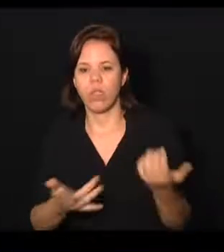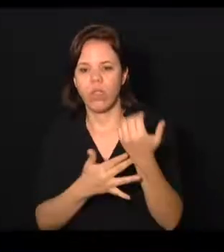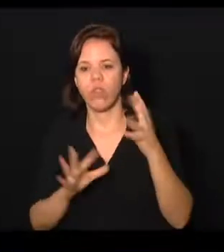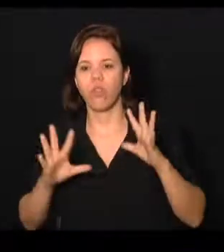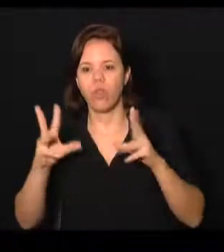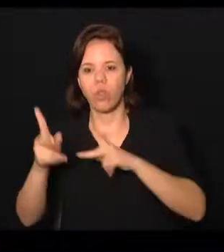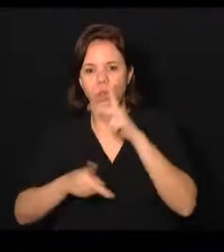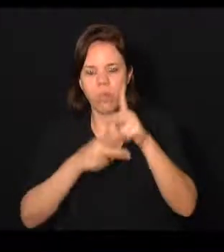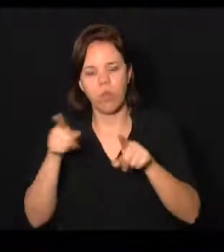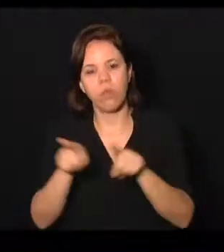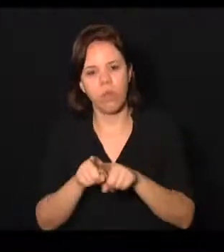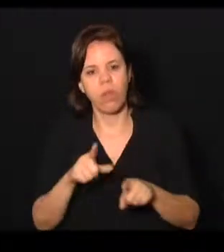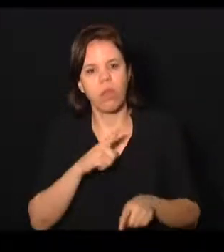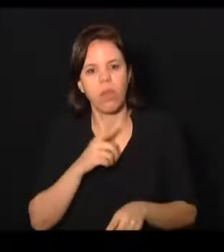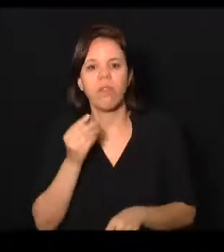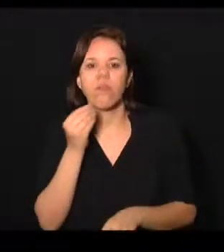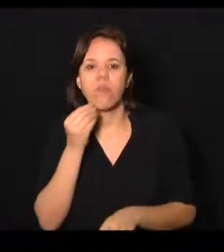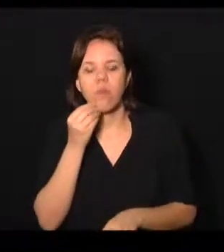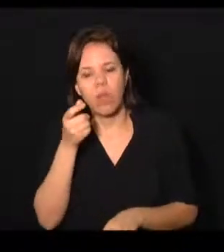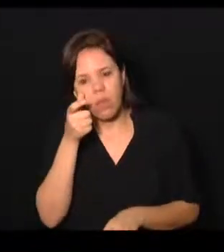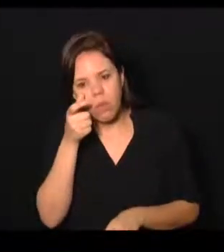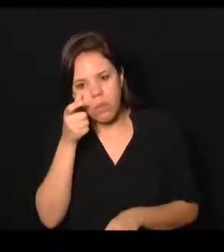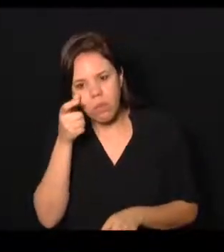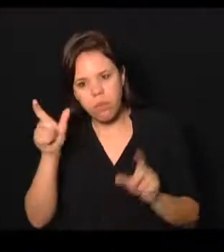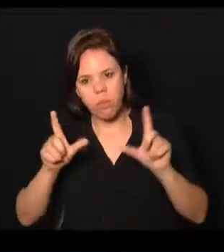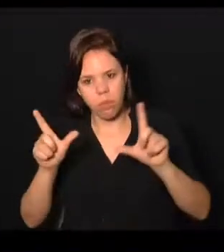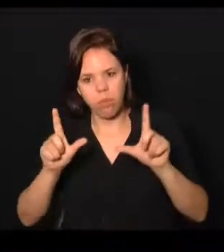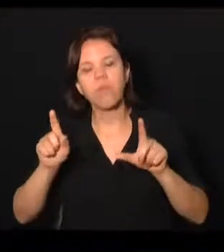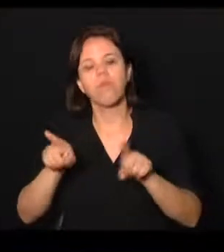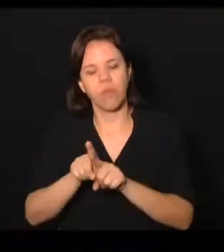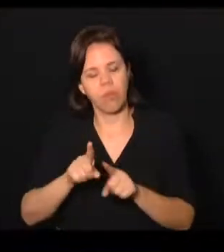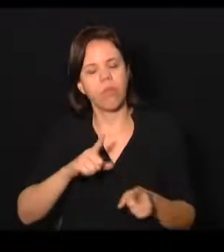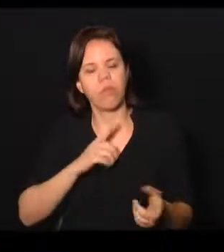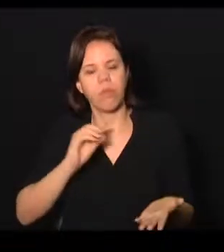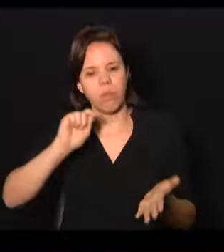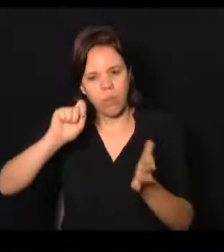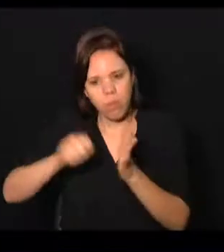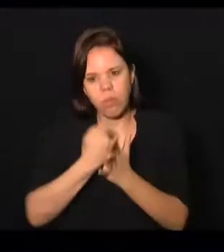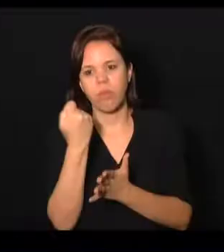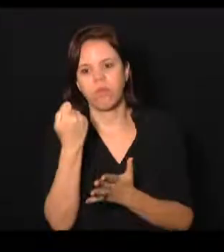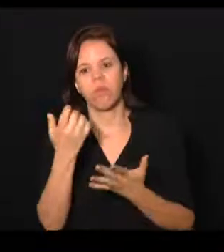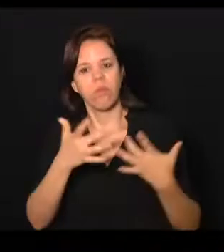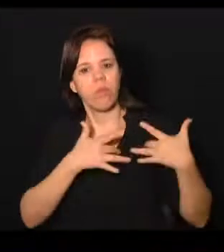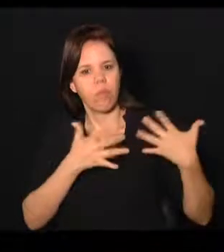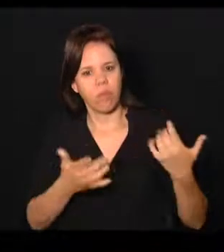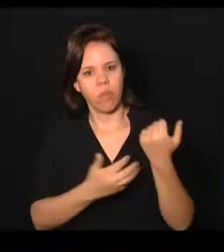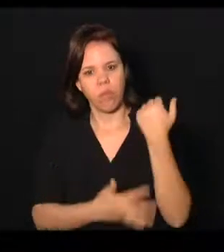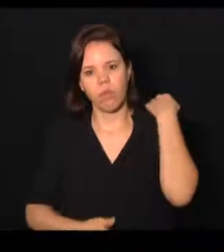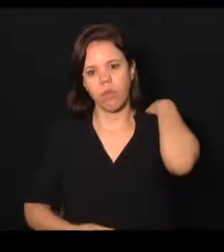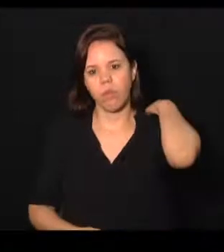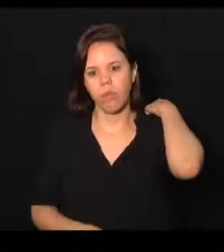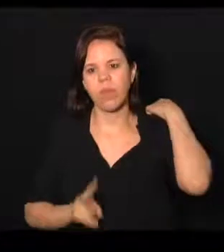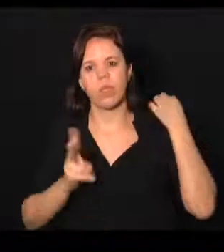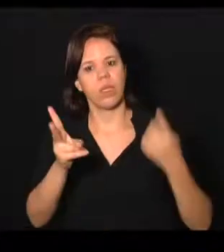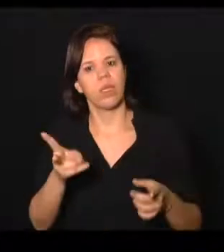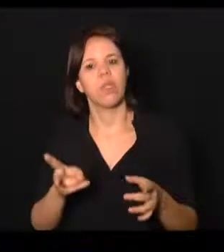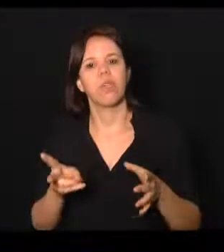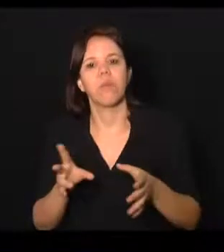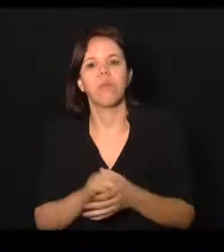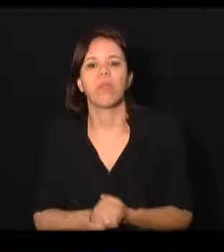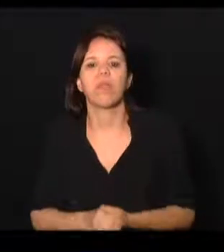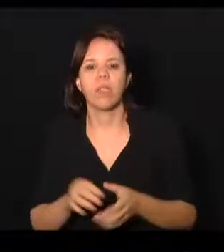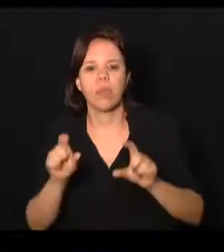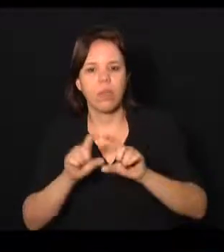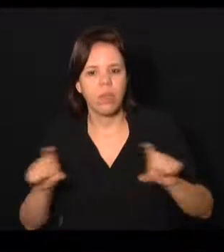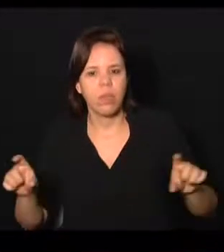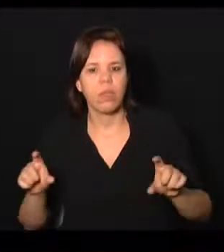assistem, também terão a oportunidade de se cadastrar como doador de sangue. Nós vamos sempre estar deixando aqui